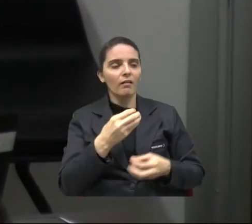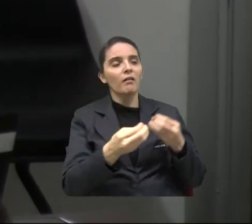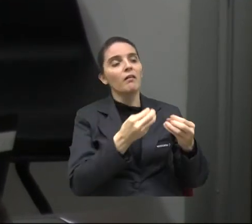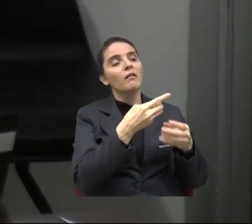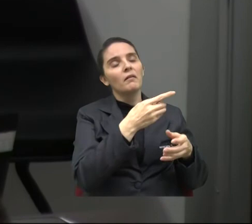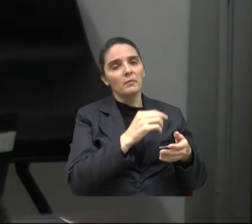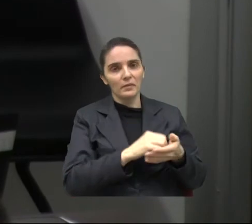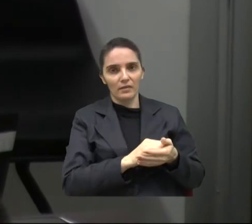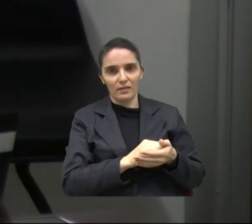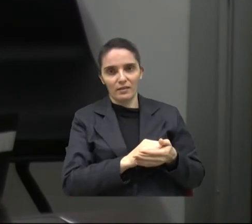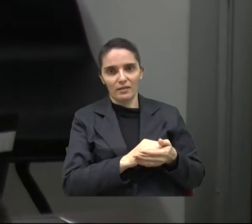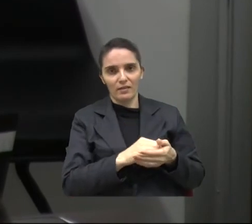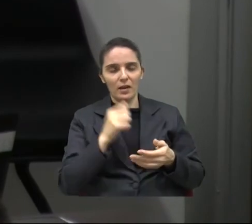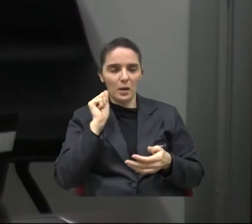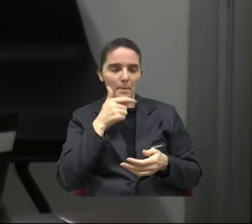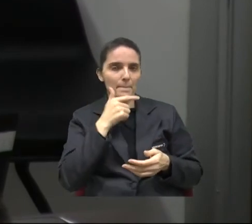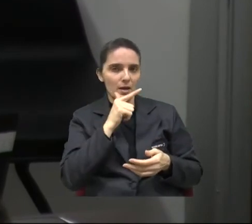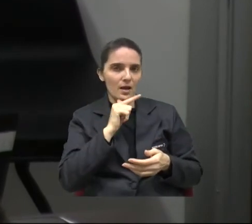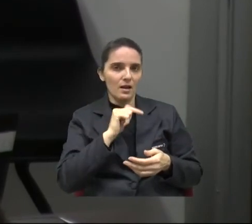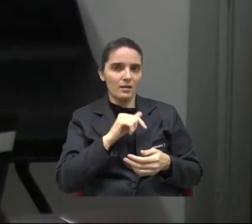que está falando. Então,